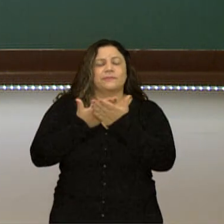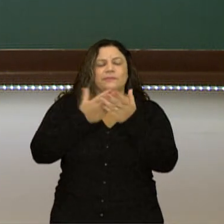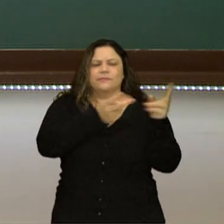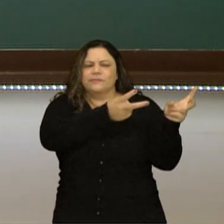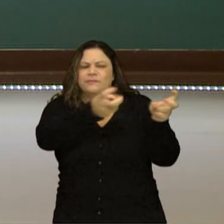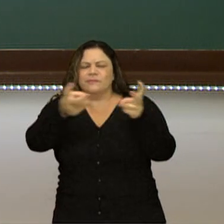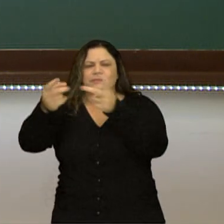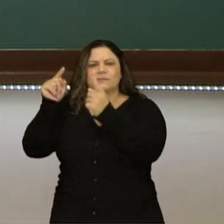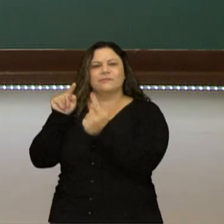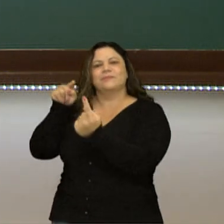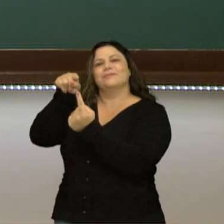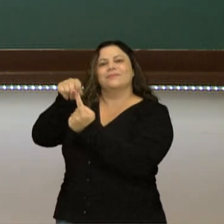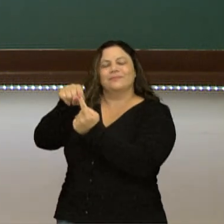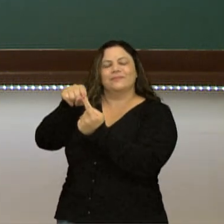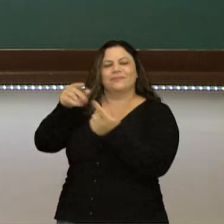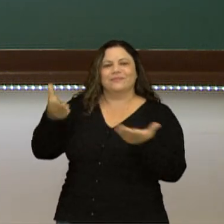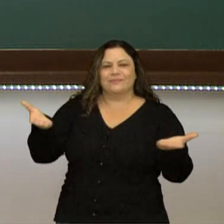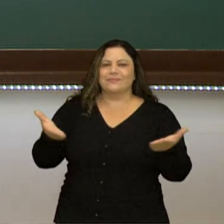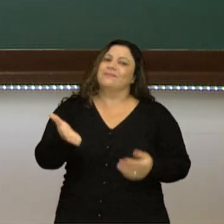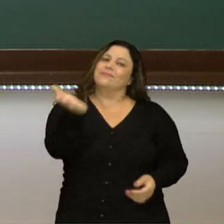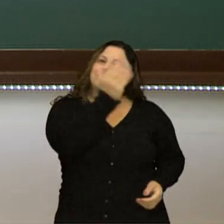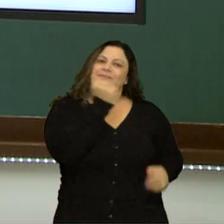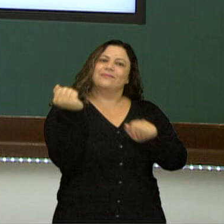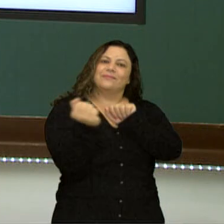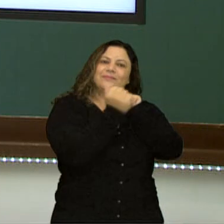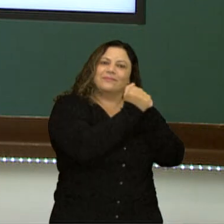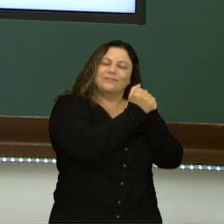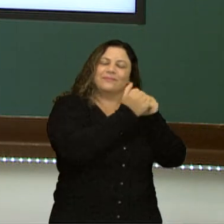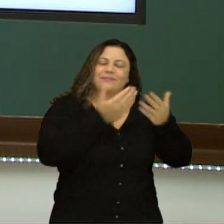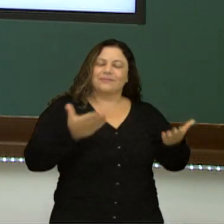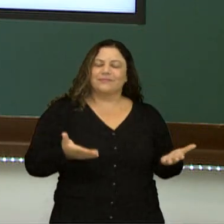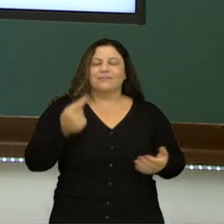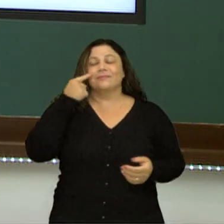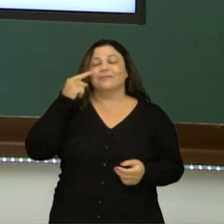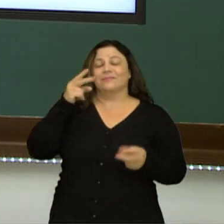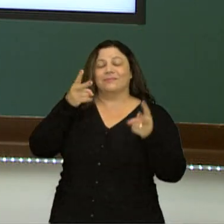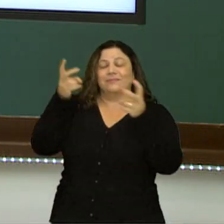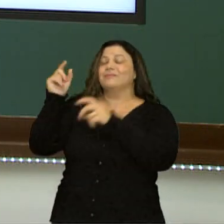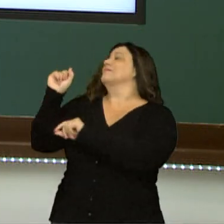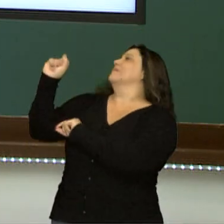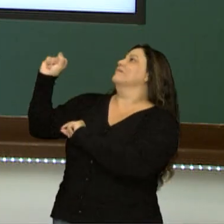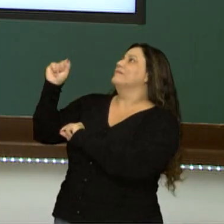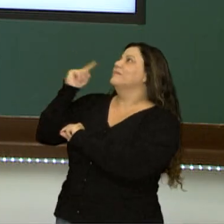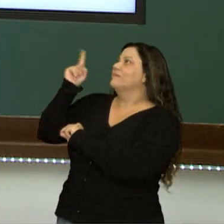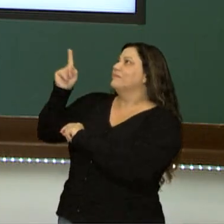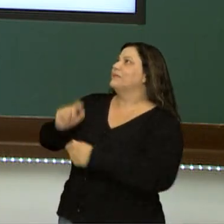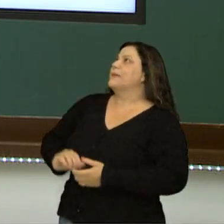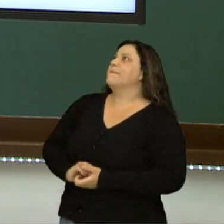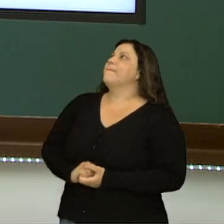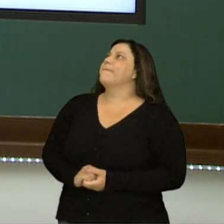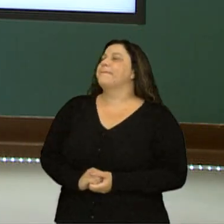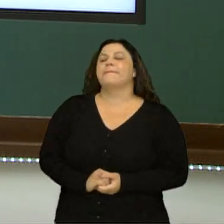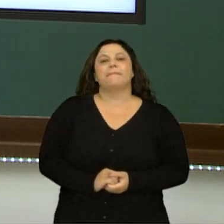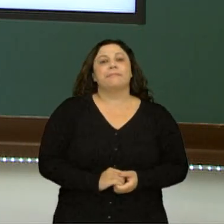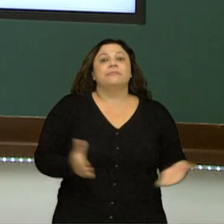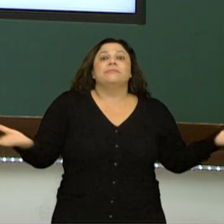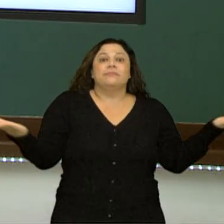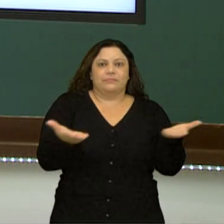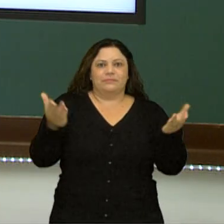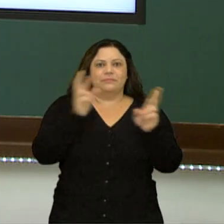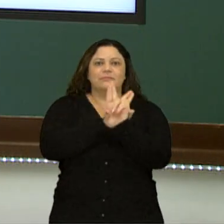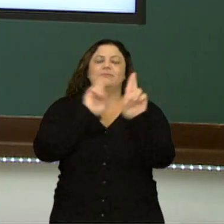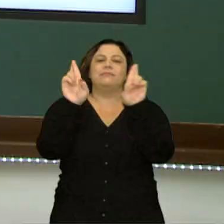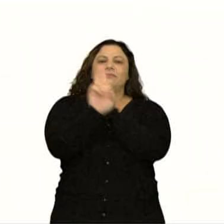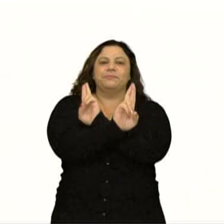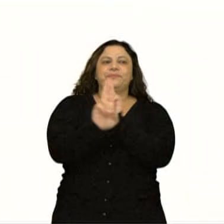nossos objetivos? Vamos lá? Vem cá. Olha só então o que nós vamos fazer. Hoje nós vamos